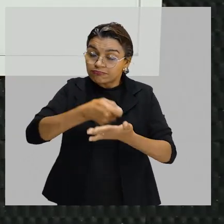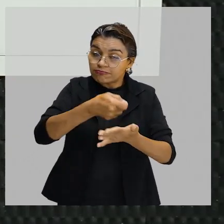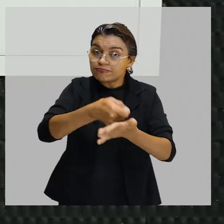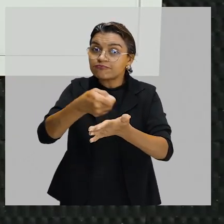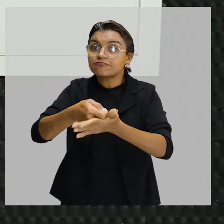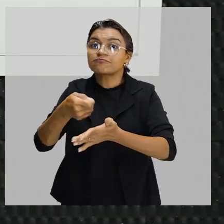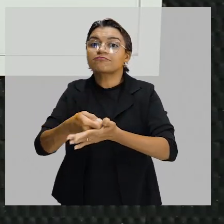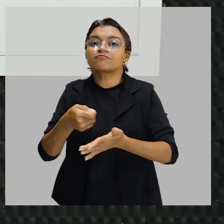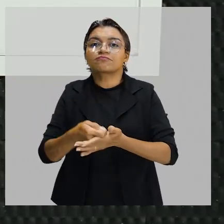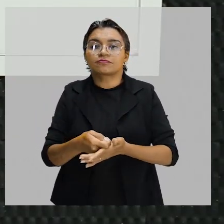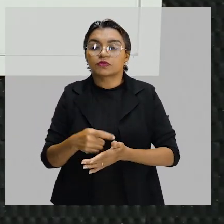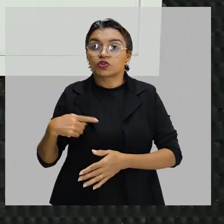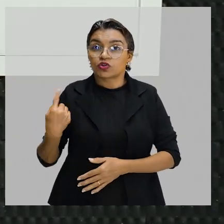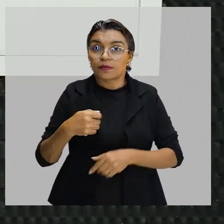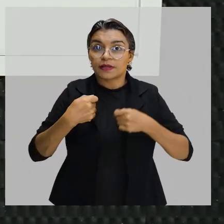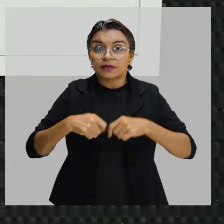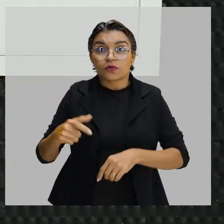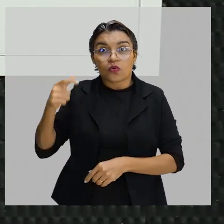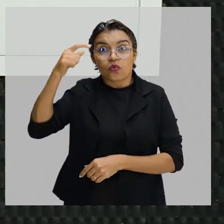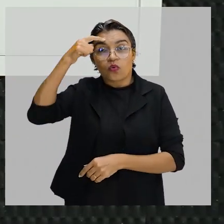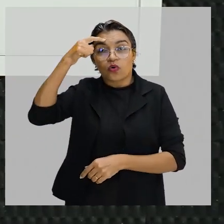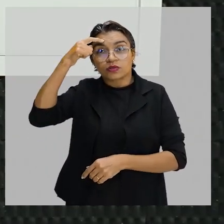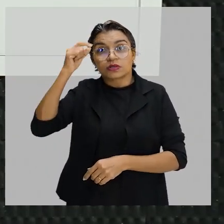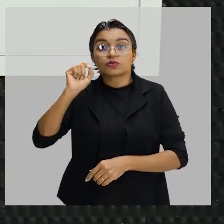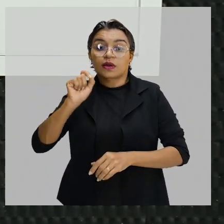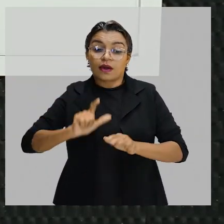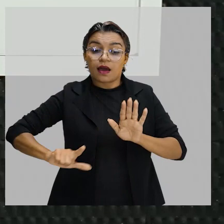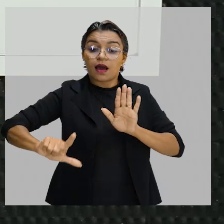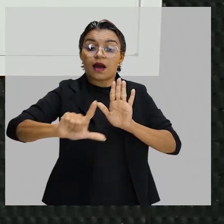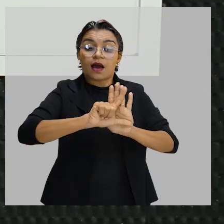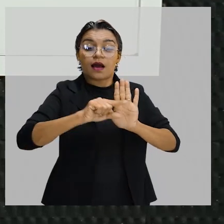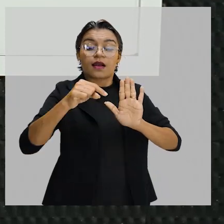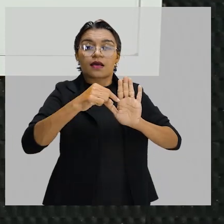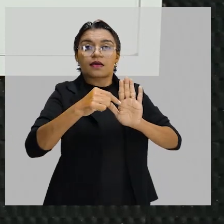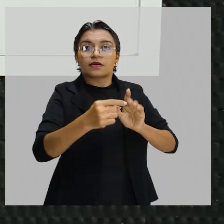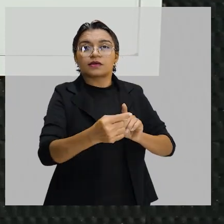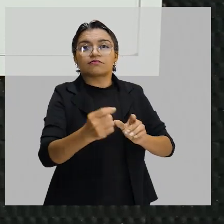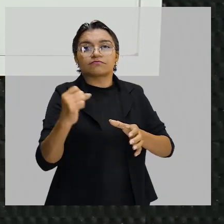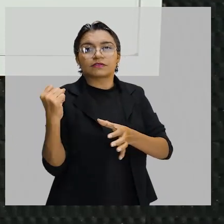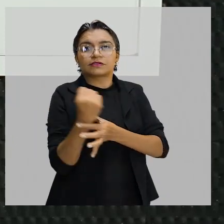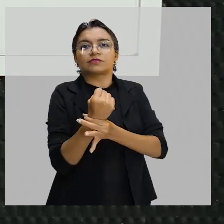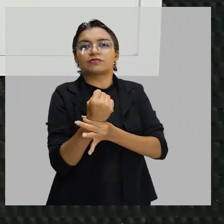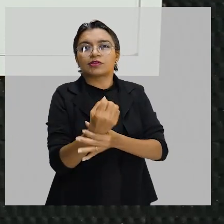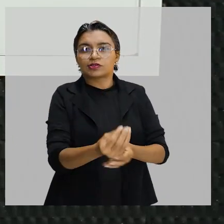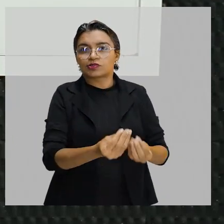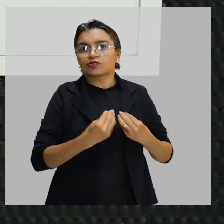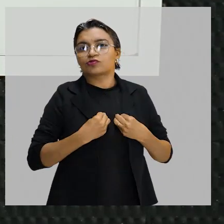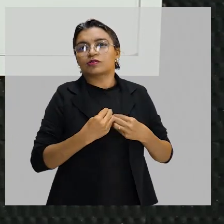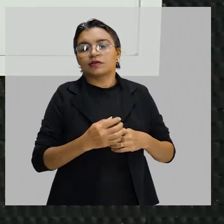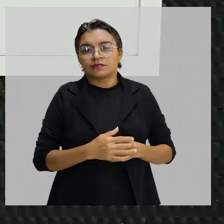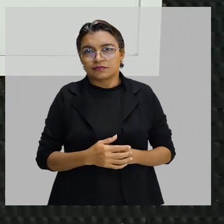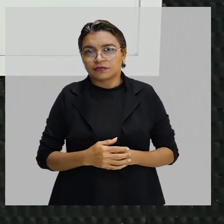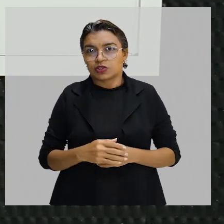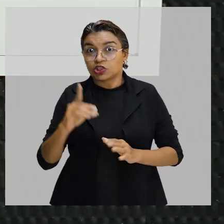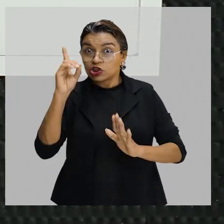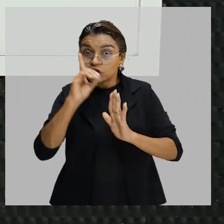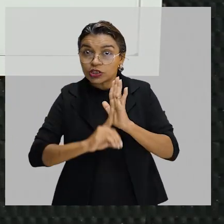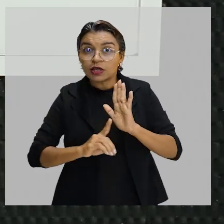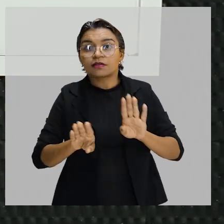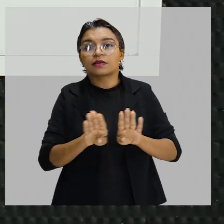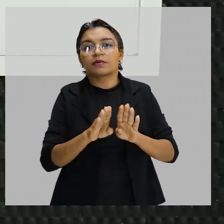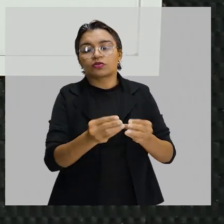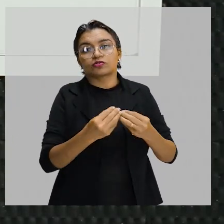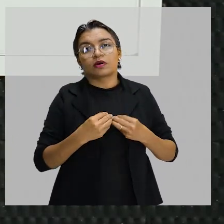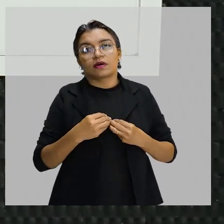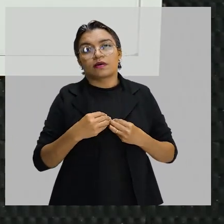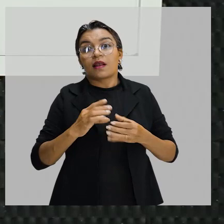dessa conscientização de que a lei nos garante constantemente o direito, ou os direitos, e um deles é a